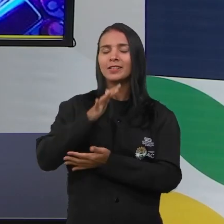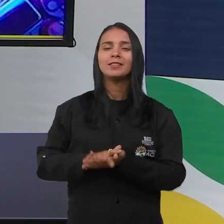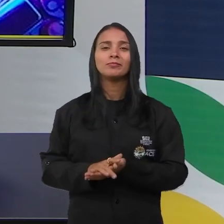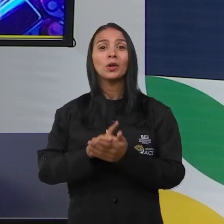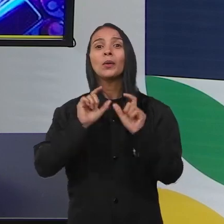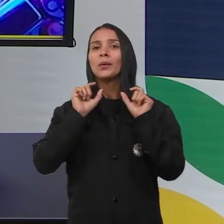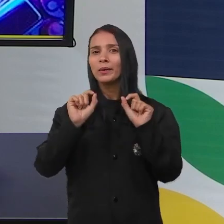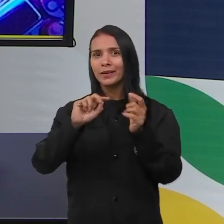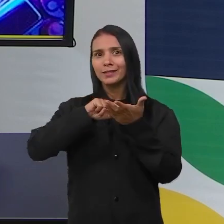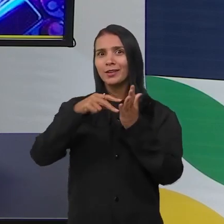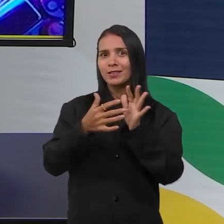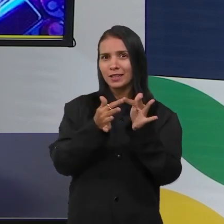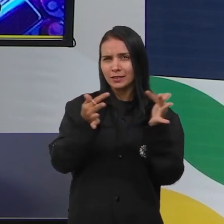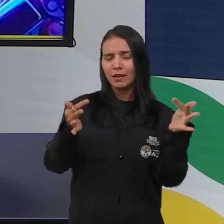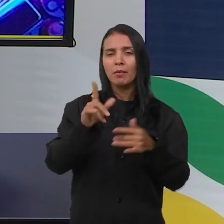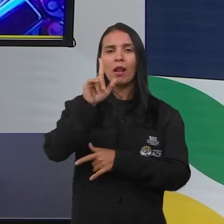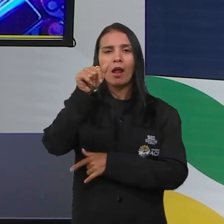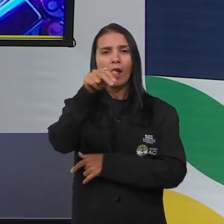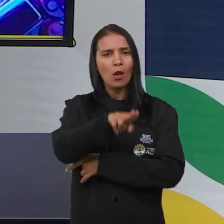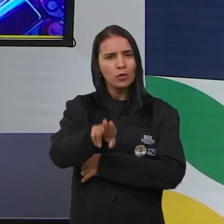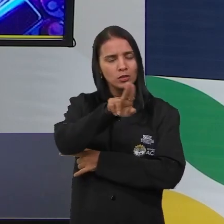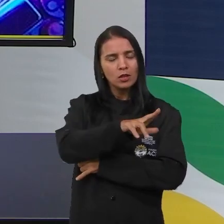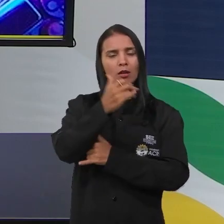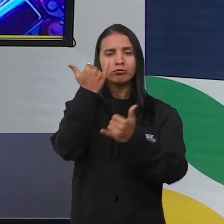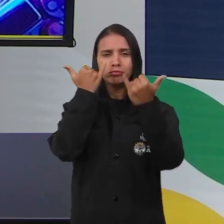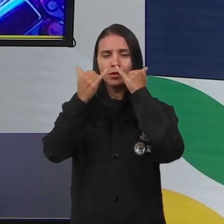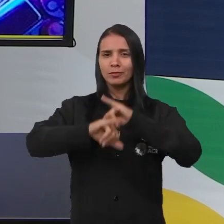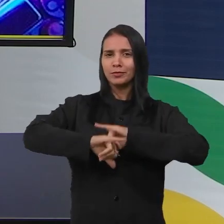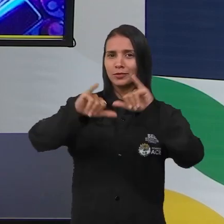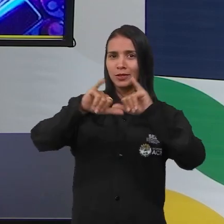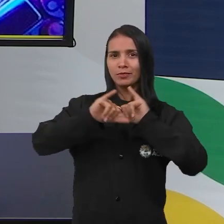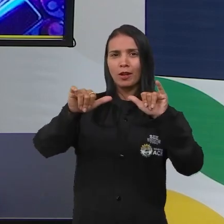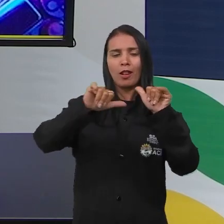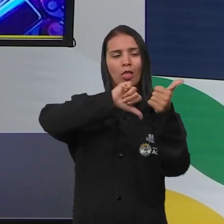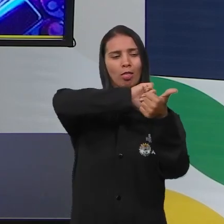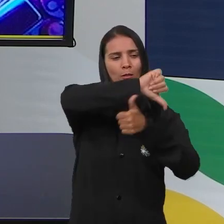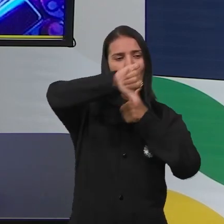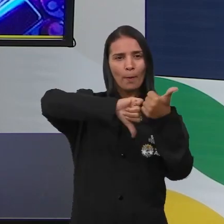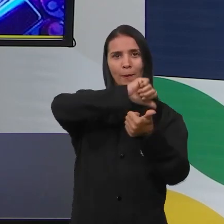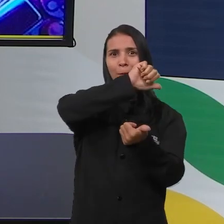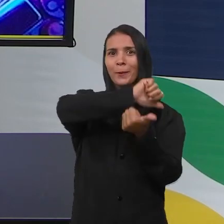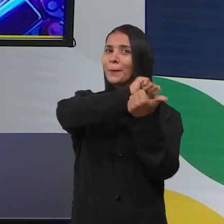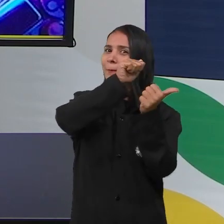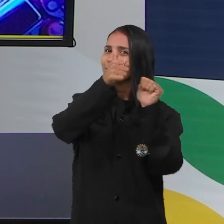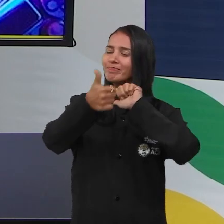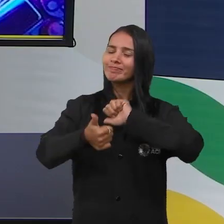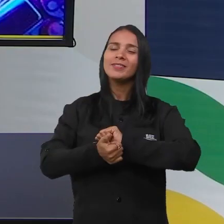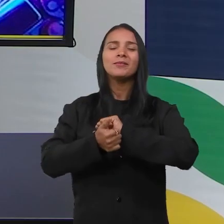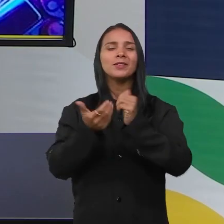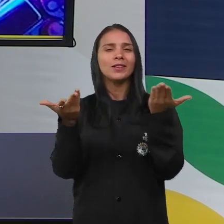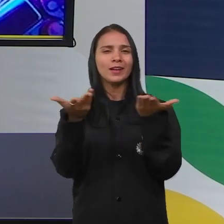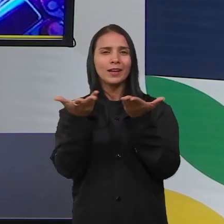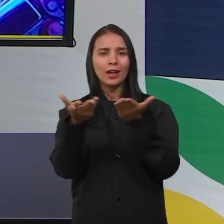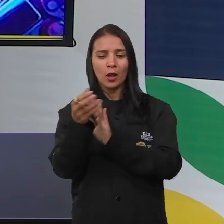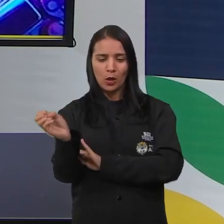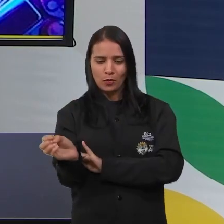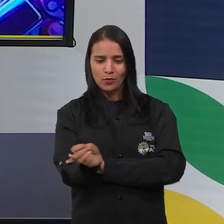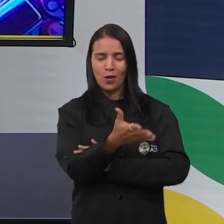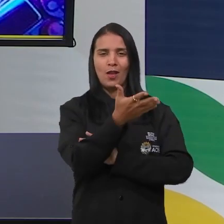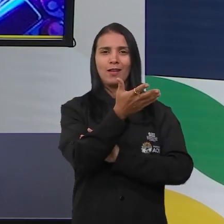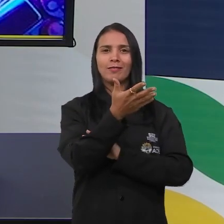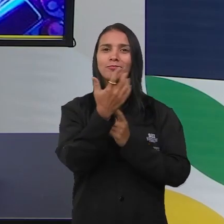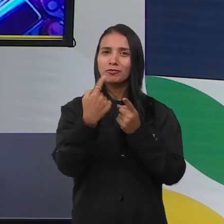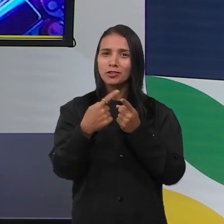uma informação, pegar uma notícia, pegar um conteúdo, transmutá-lo, transformá-lo,